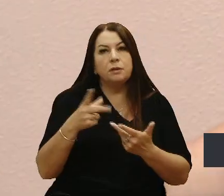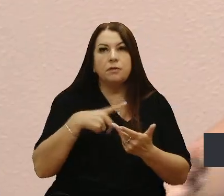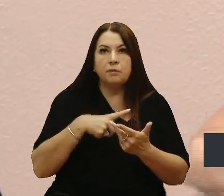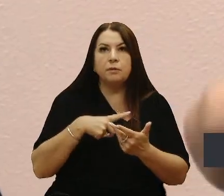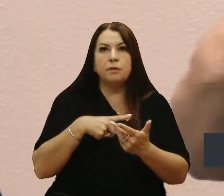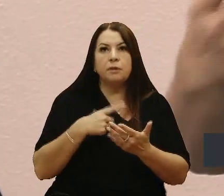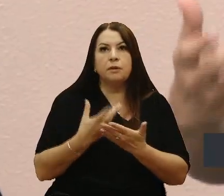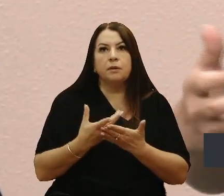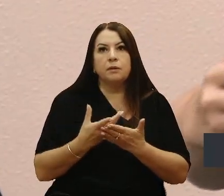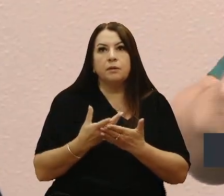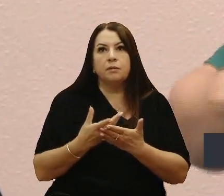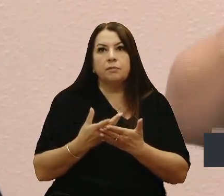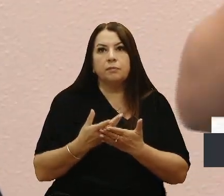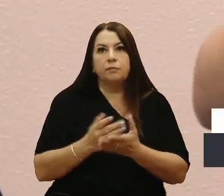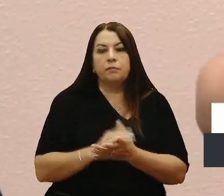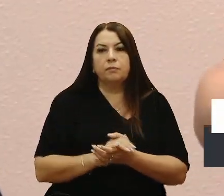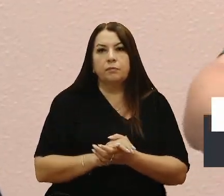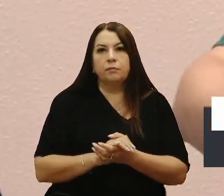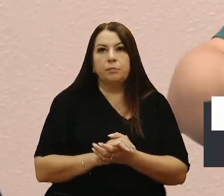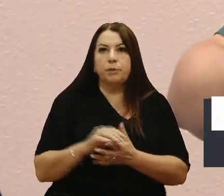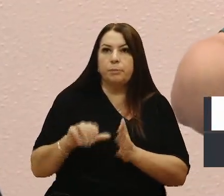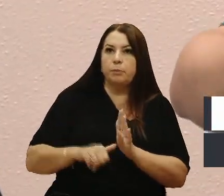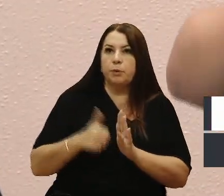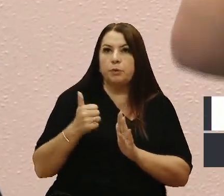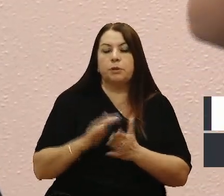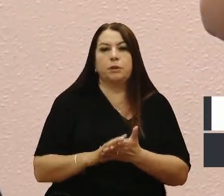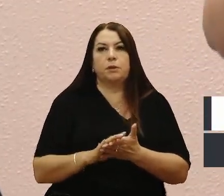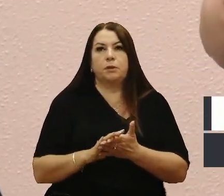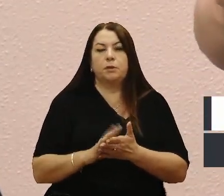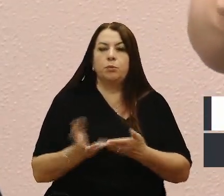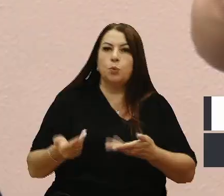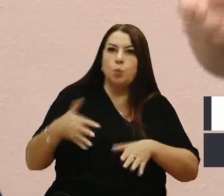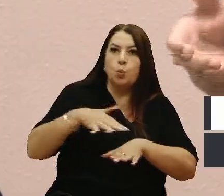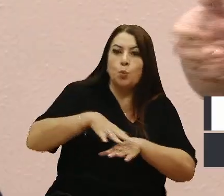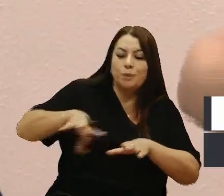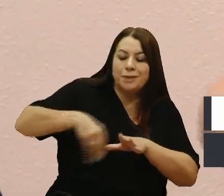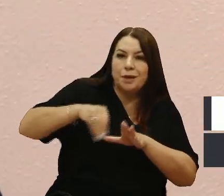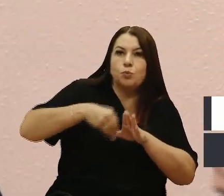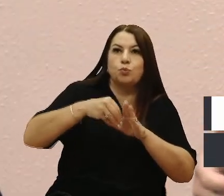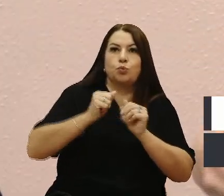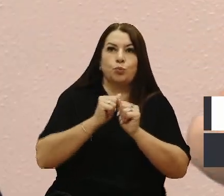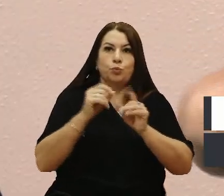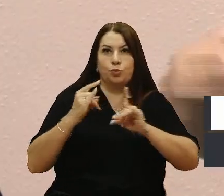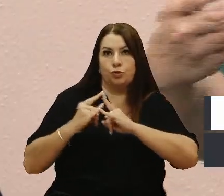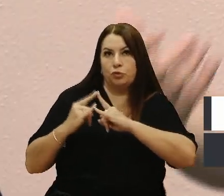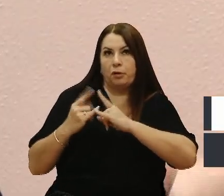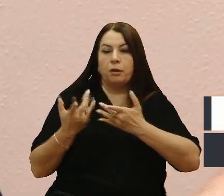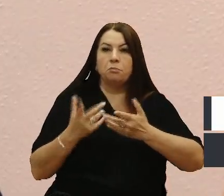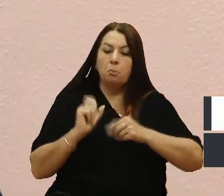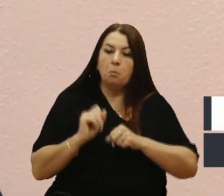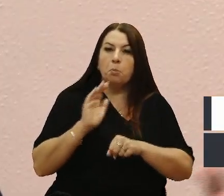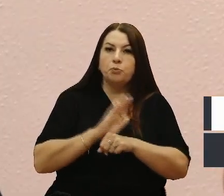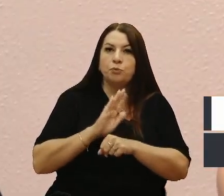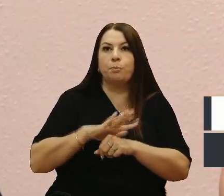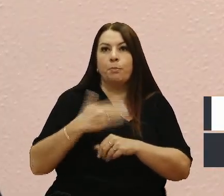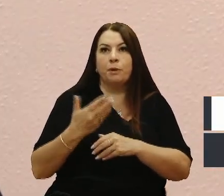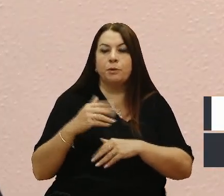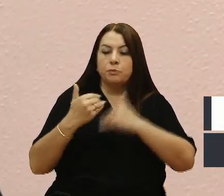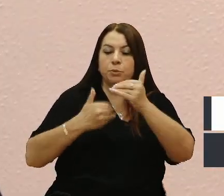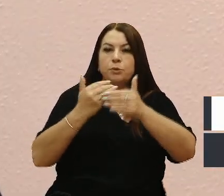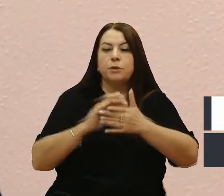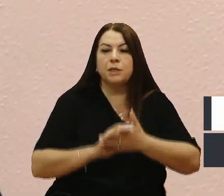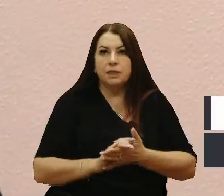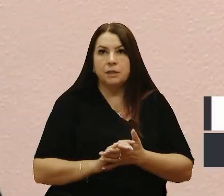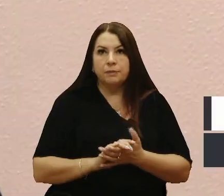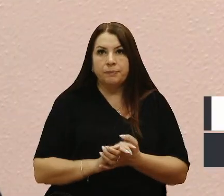passar por melhorias, por inclusões de entidades que podem contribuir mais no processo,